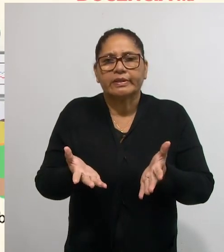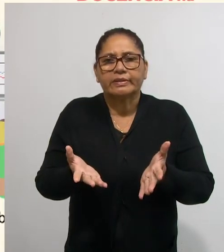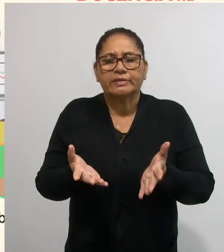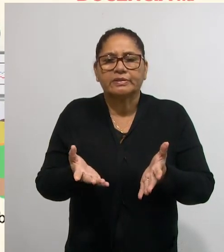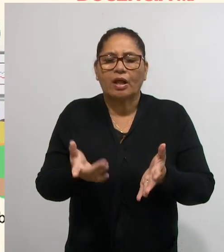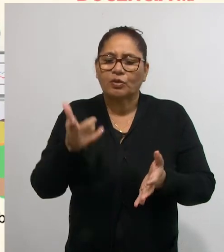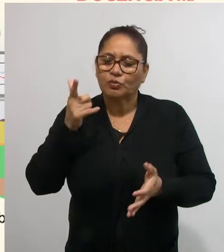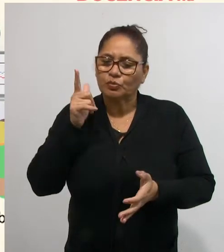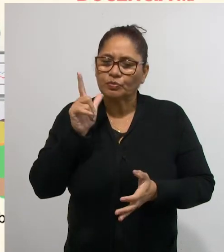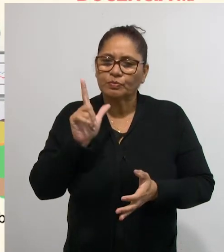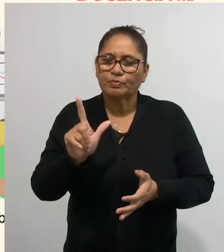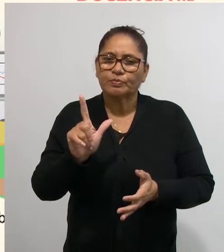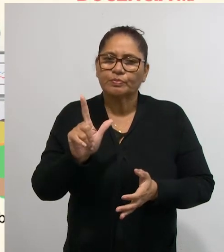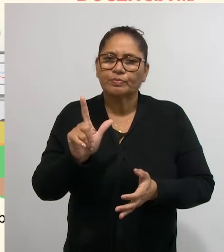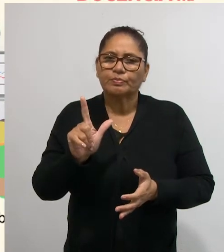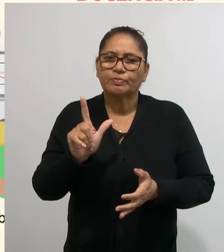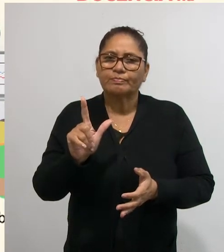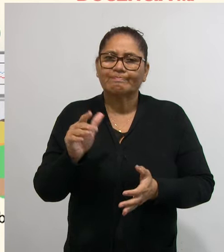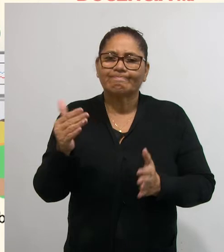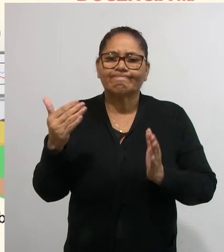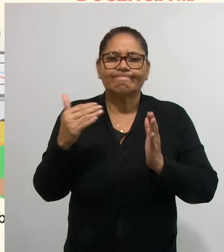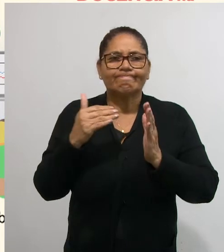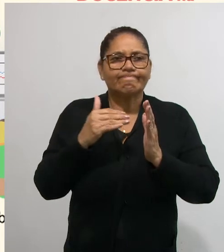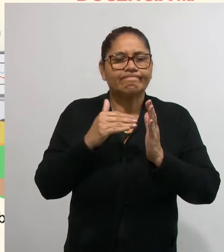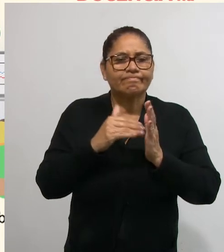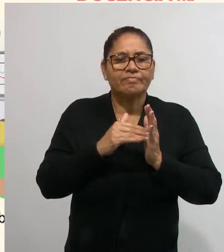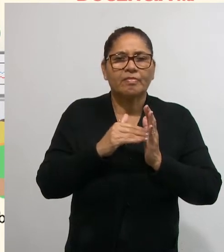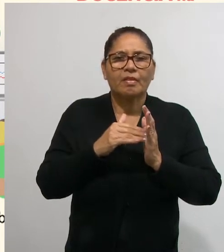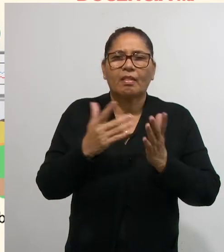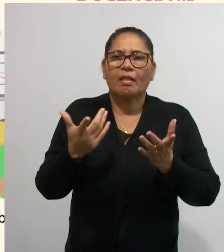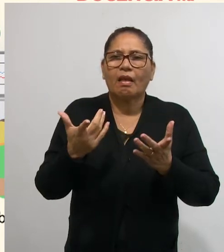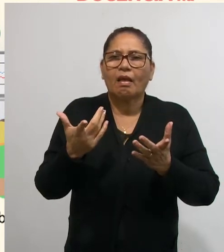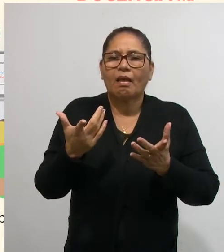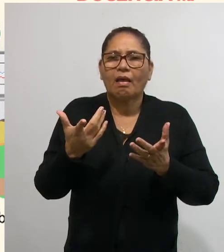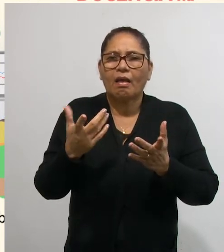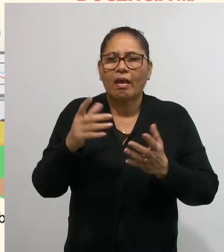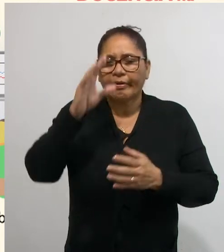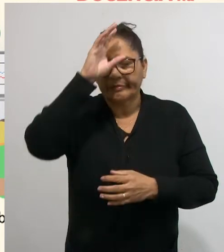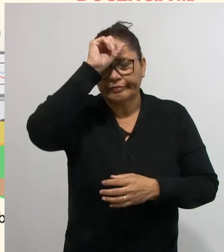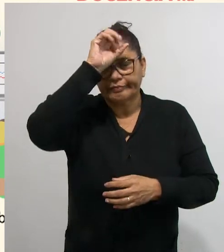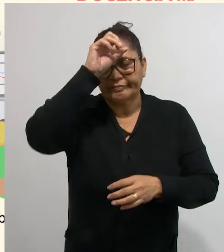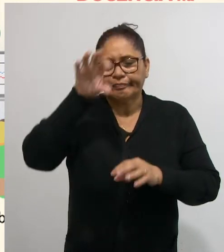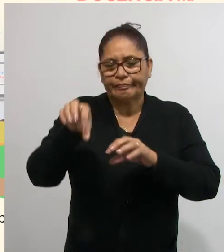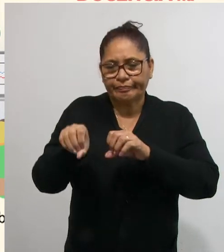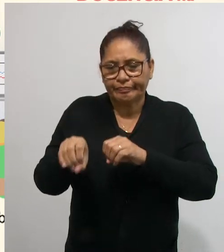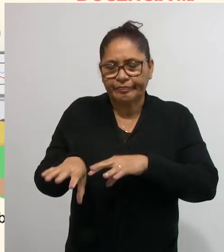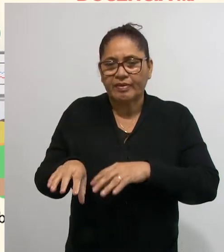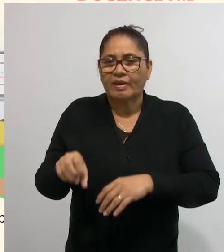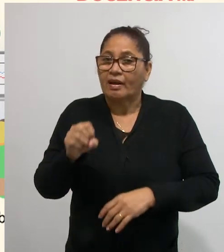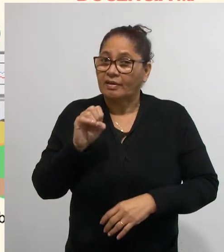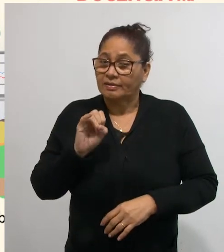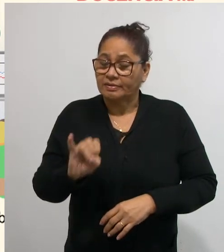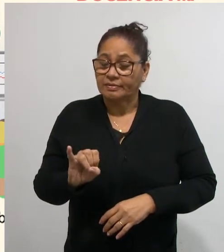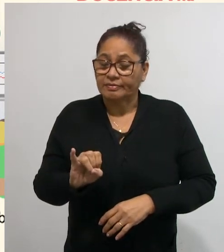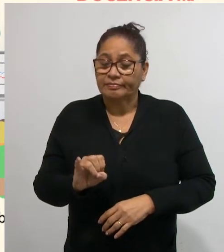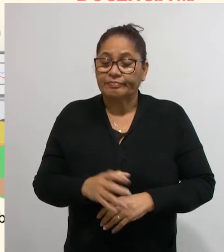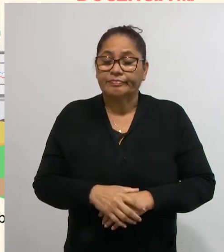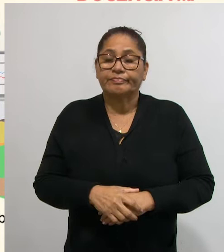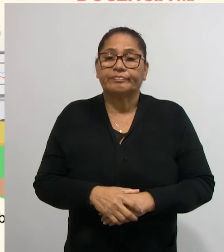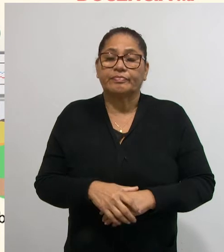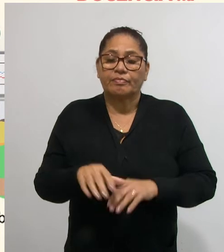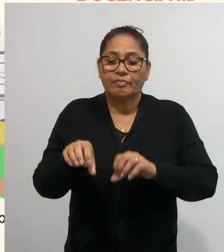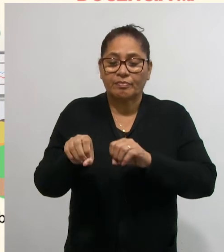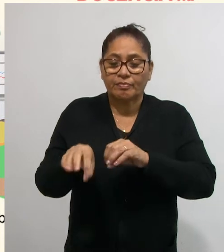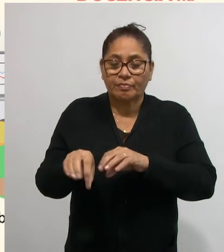ele consegue atingir, né, alcançar o ensino e a aprendizagem. Assim, a atividade de